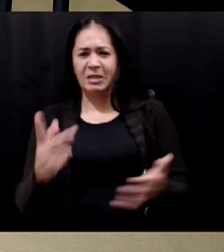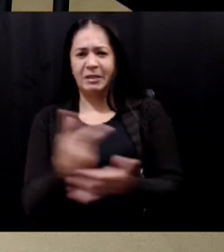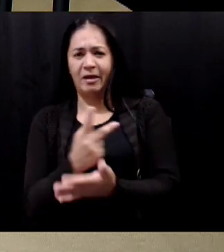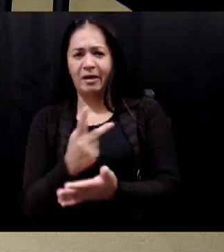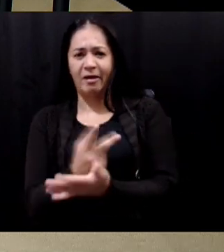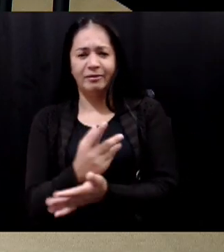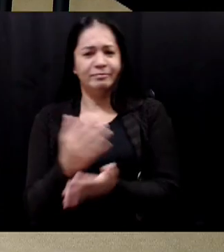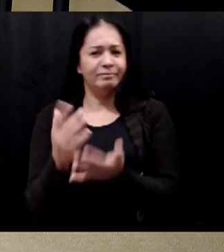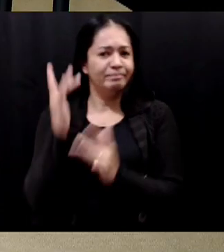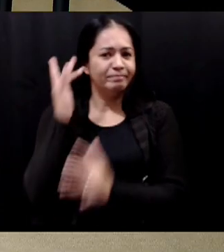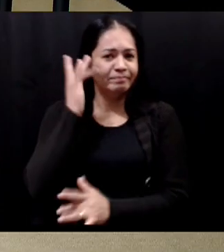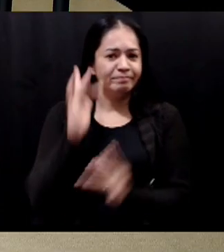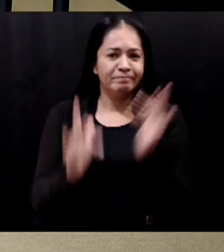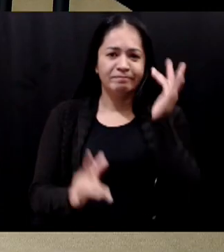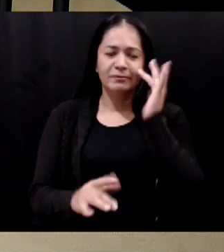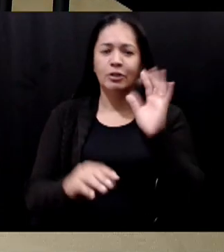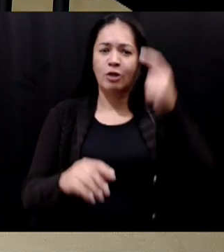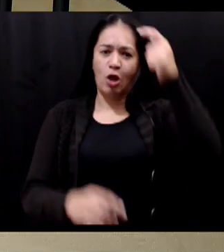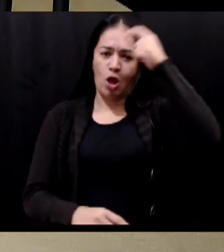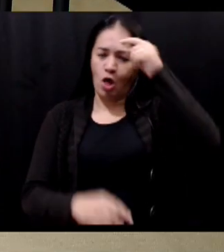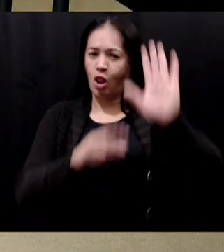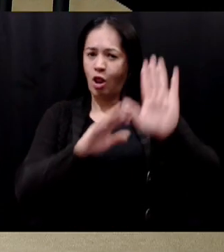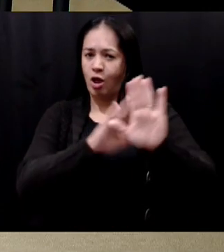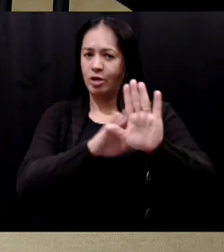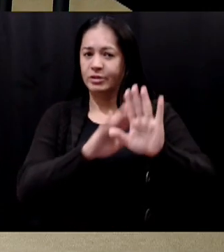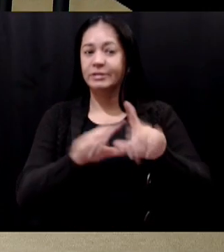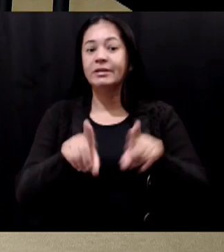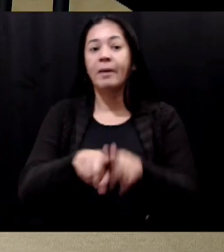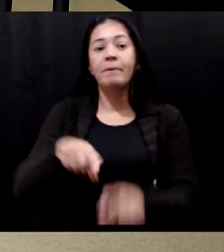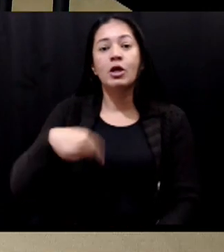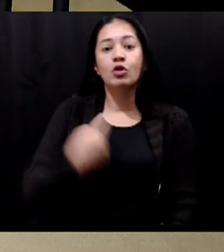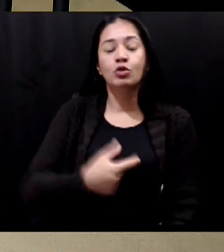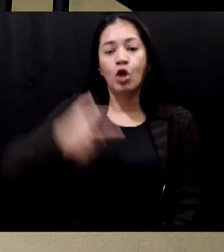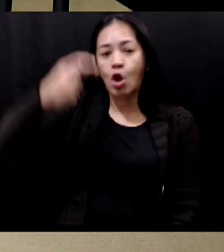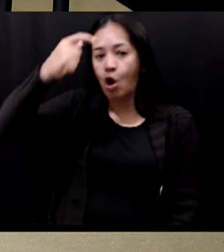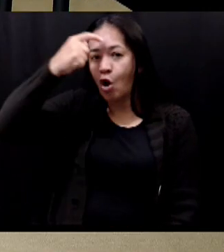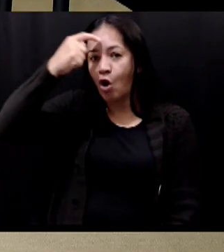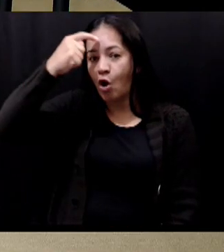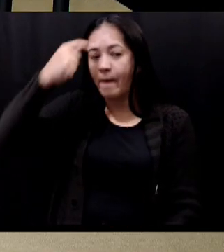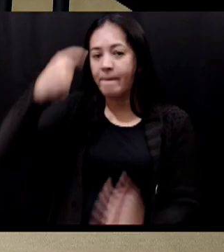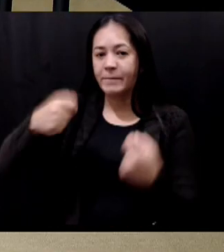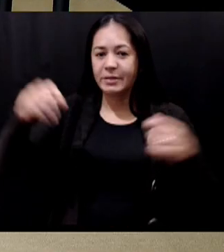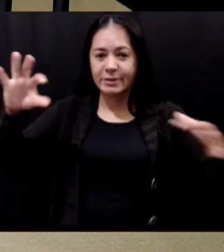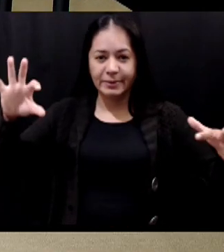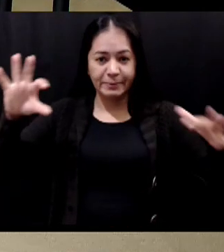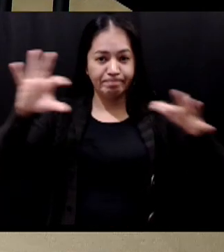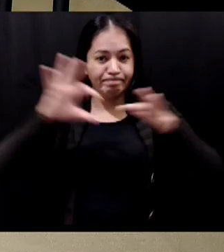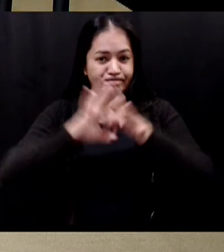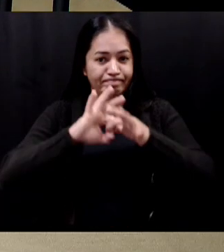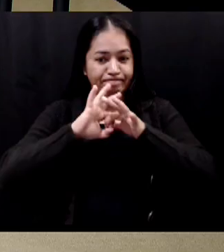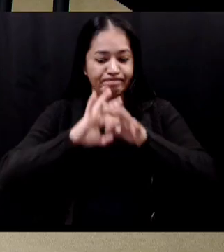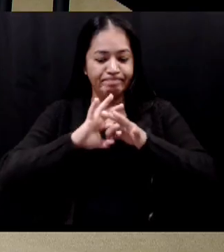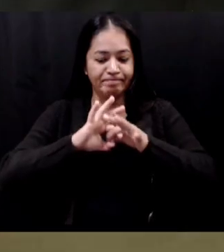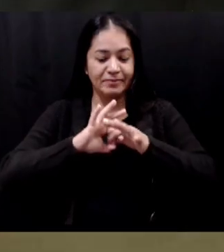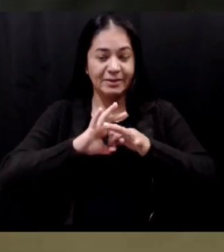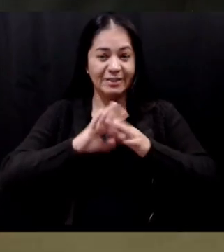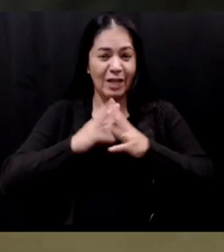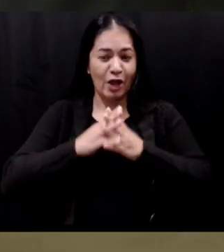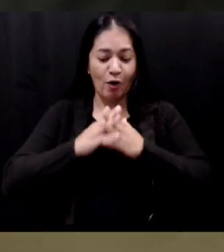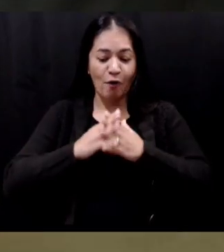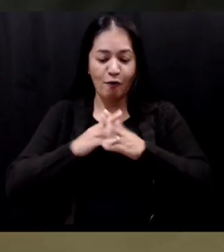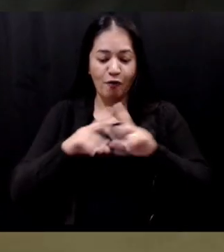nosso consciente, o aqui e agora, precisa estar em conexão com o subconsciente, é meio confuso, mas depois que você